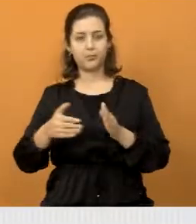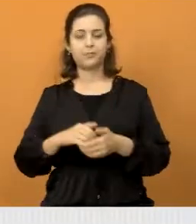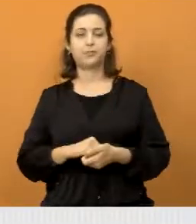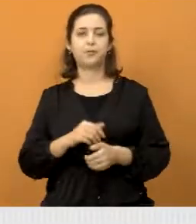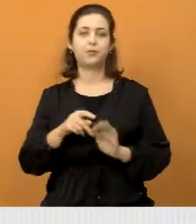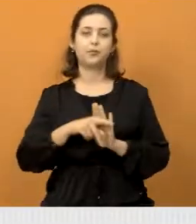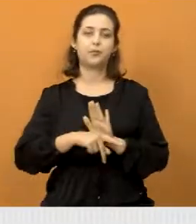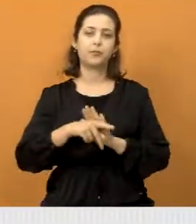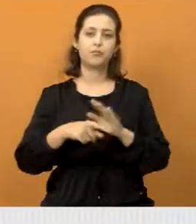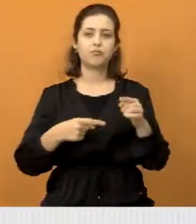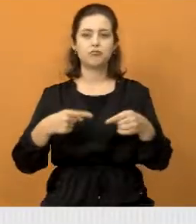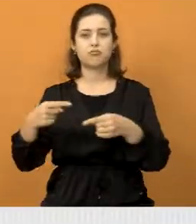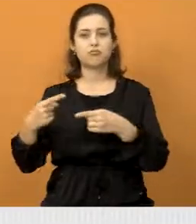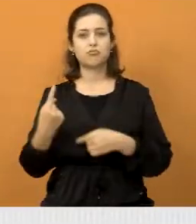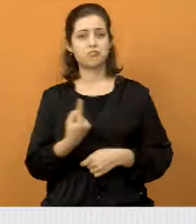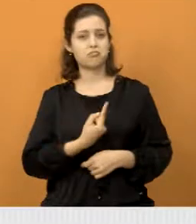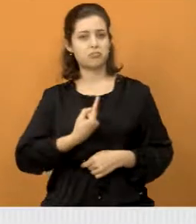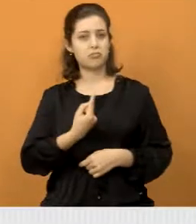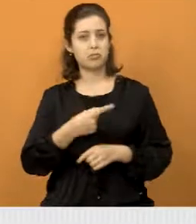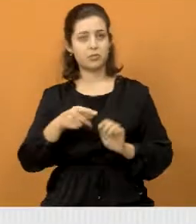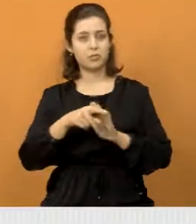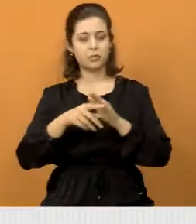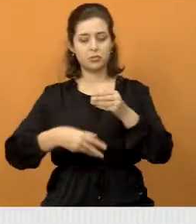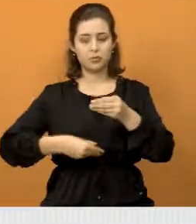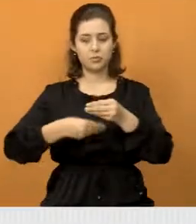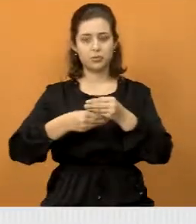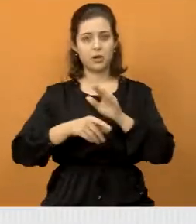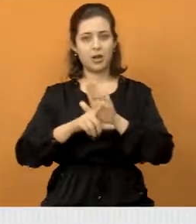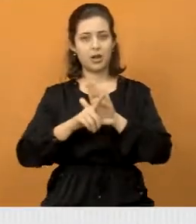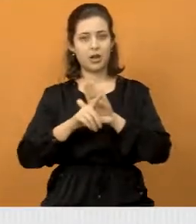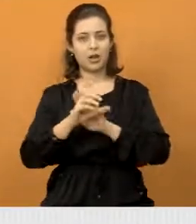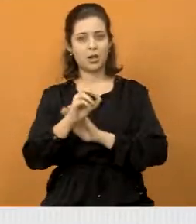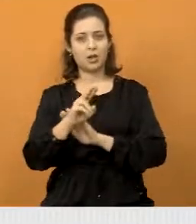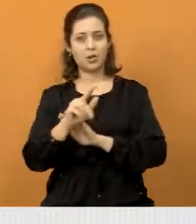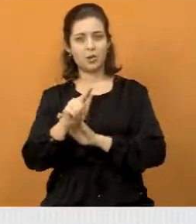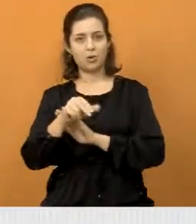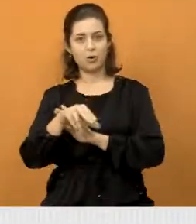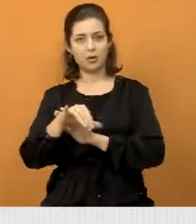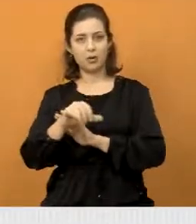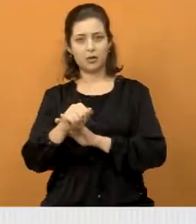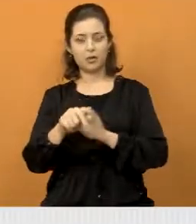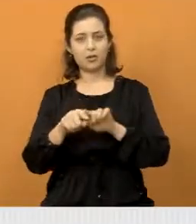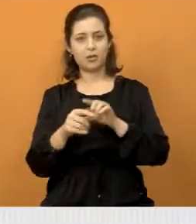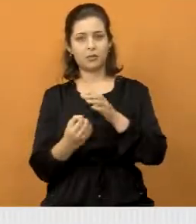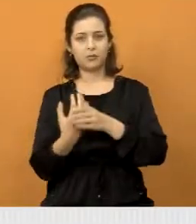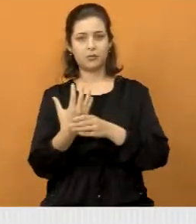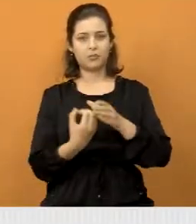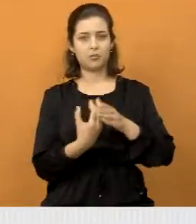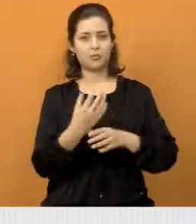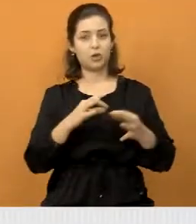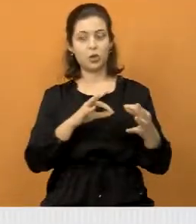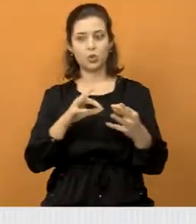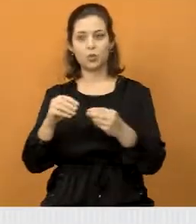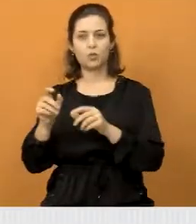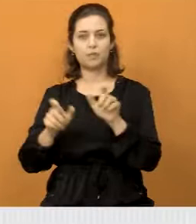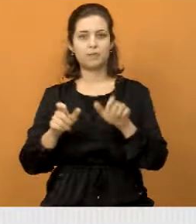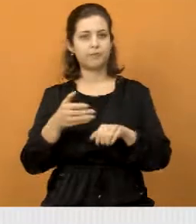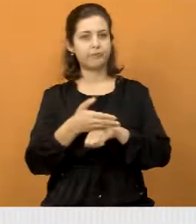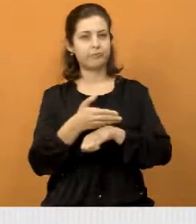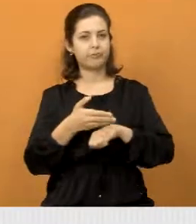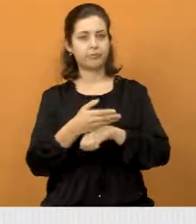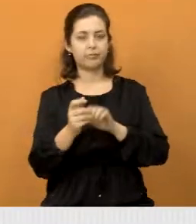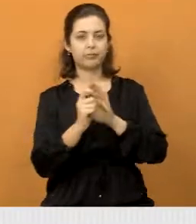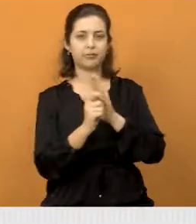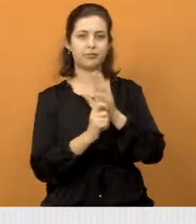projeto teve discussão única projeto de emenda à lei orgânica e teve como autores desse projeto todos os vereadores